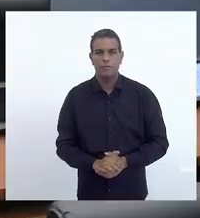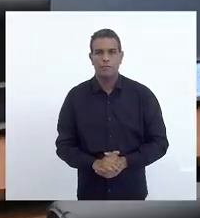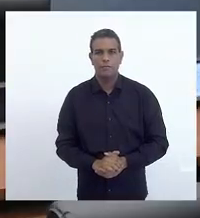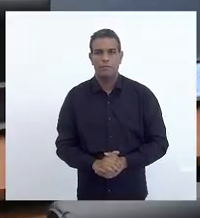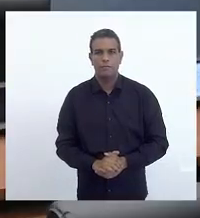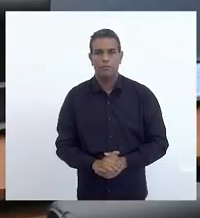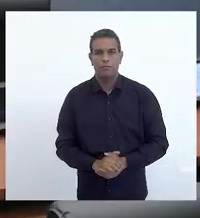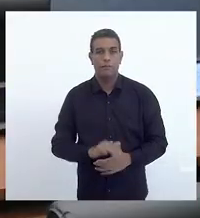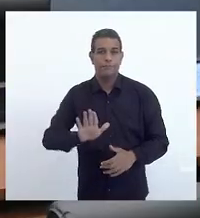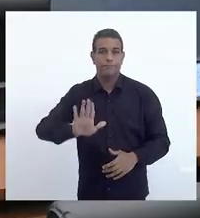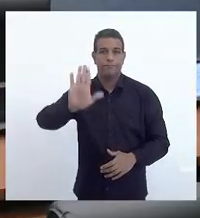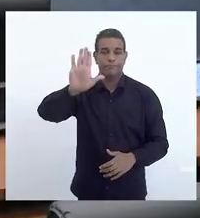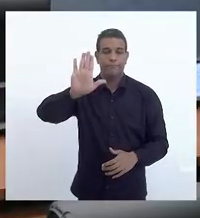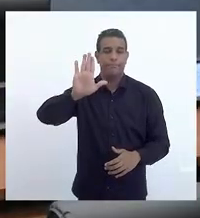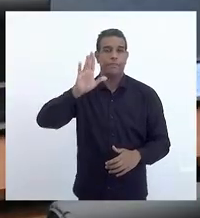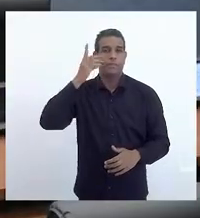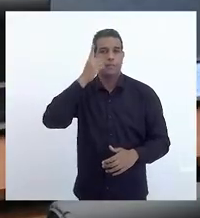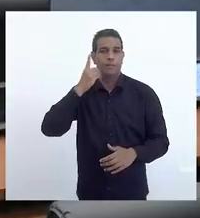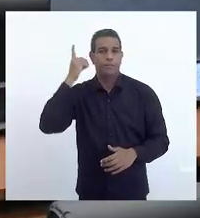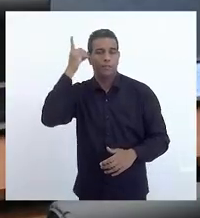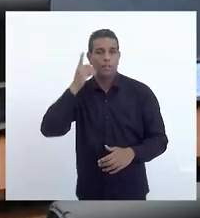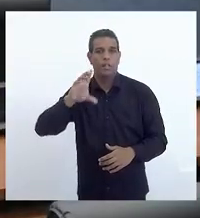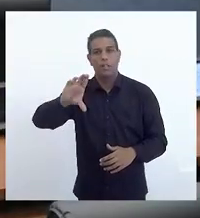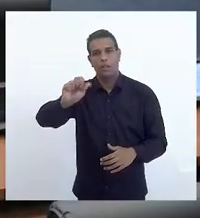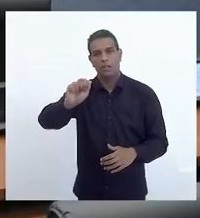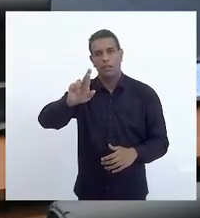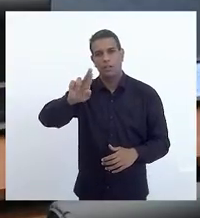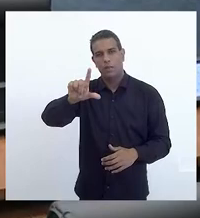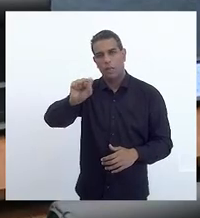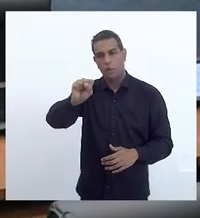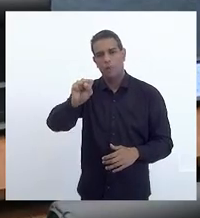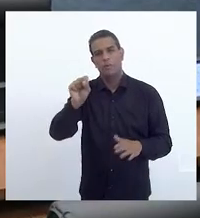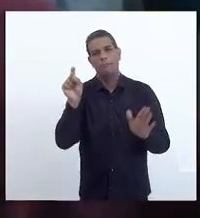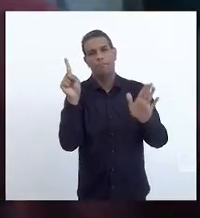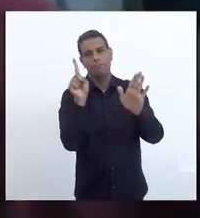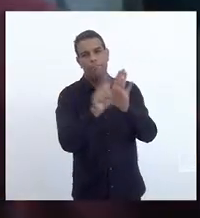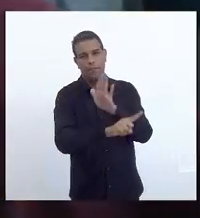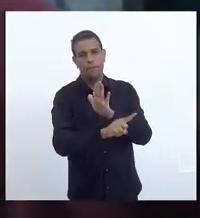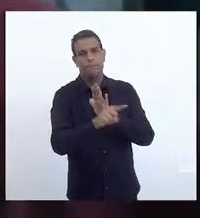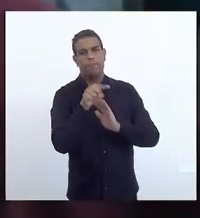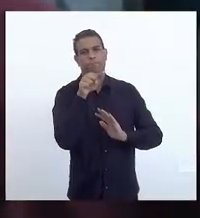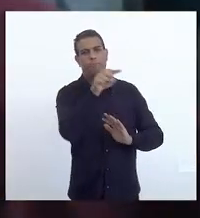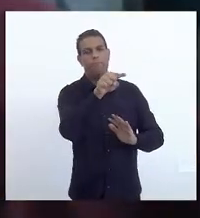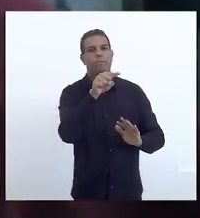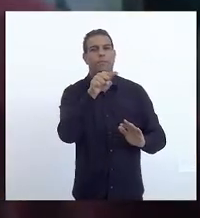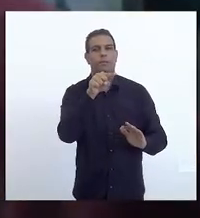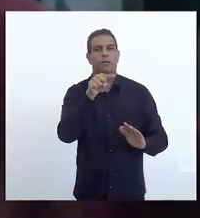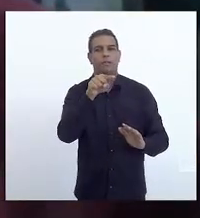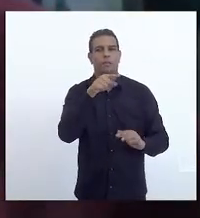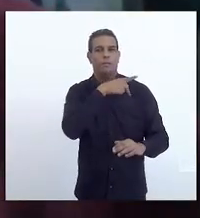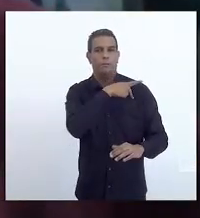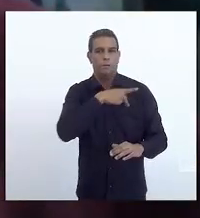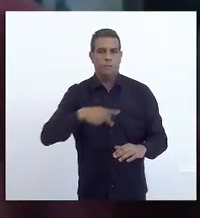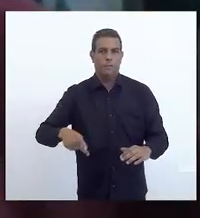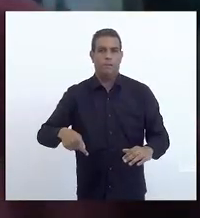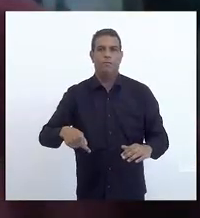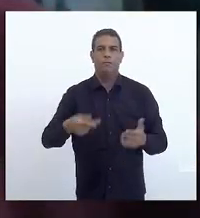Sobre... Questão de ordem, deputado Carlos Mink. É uma pergunta dirigida ao Márcio Pacheco, nosso